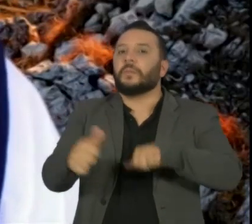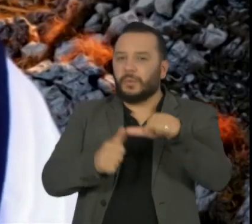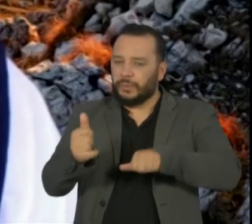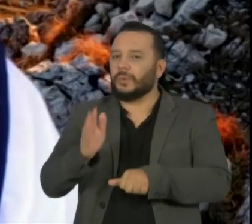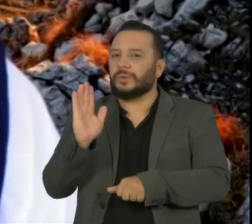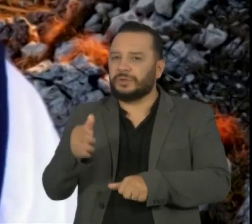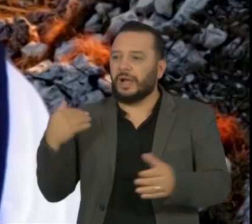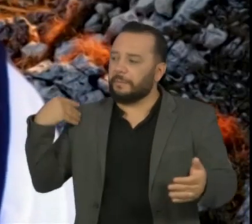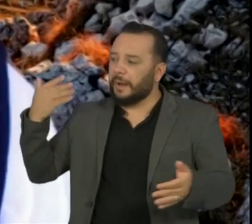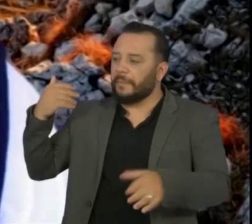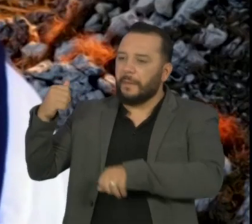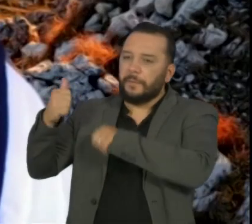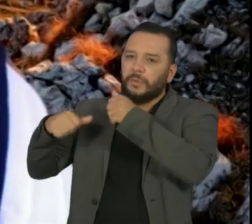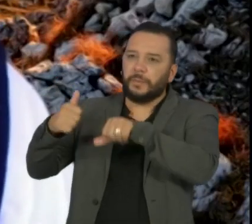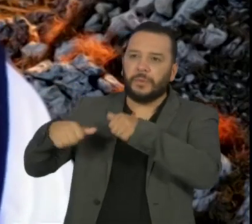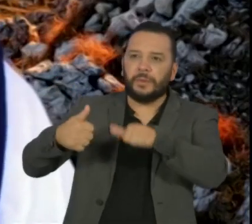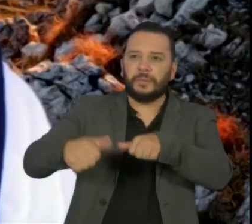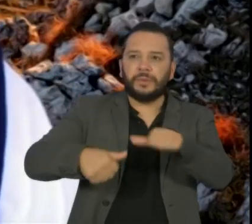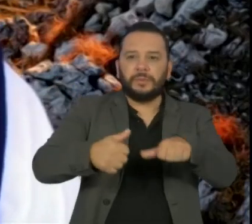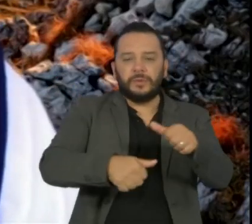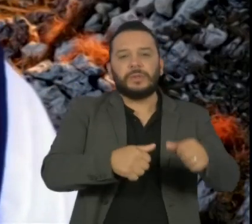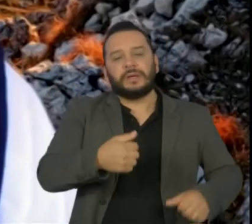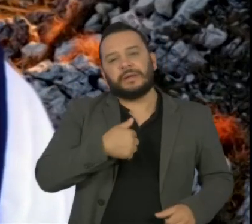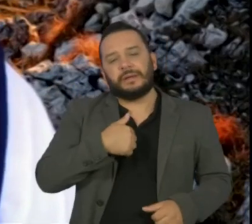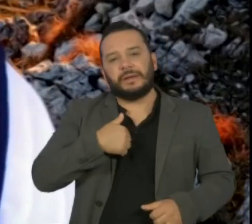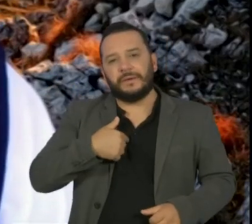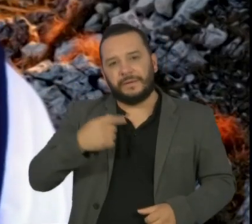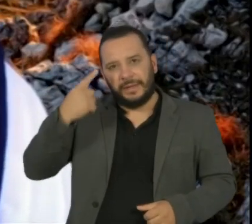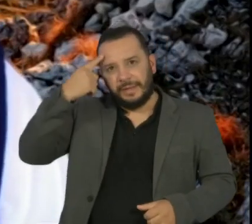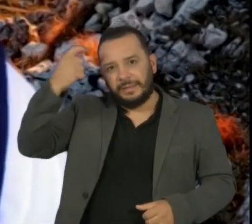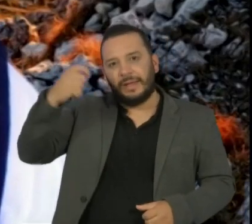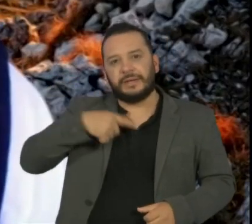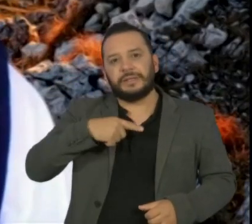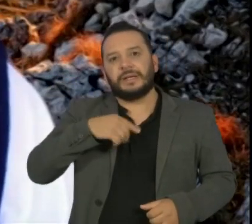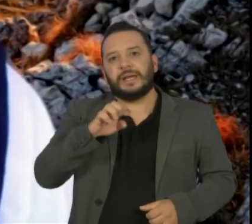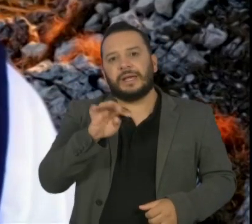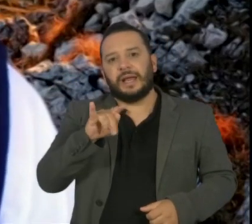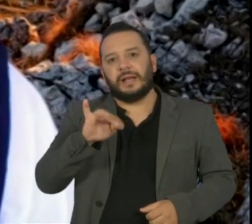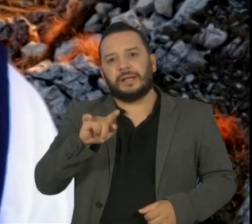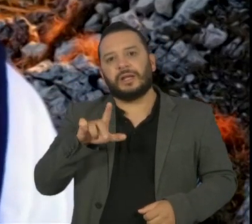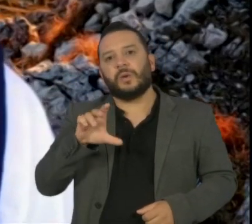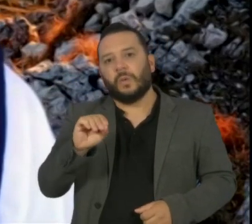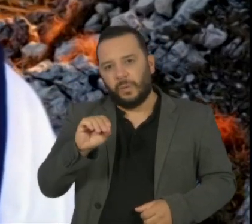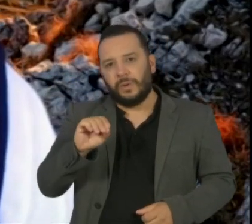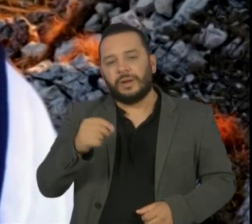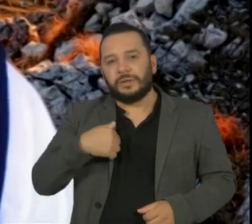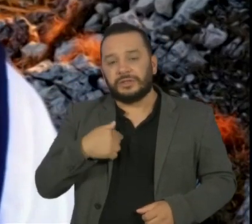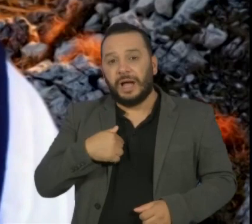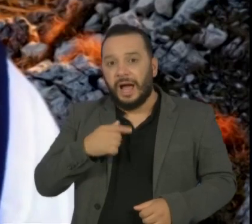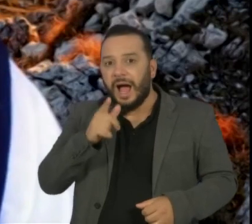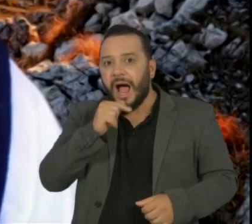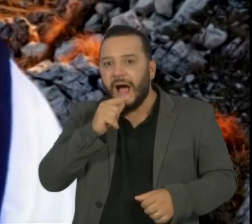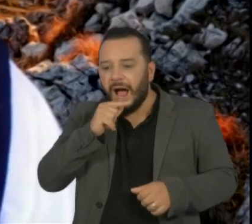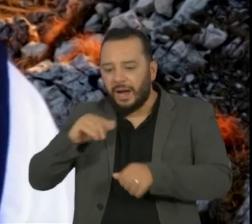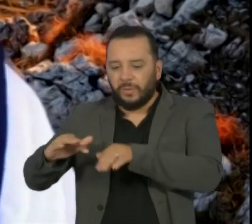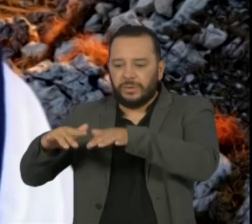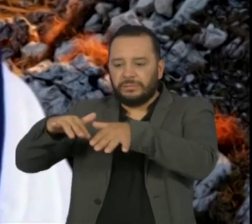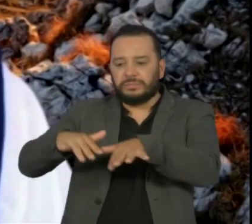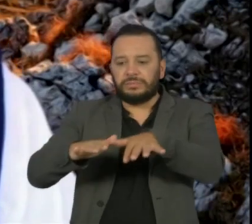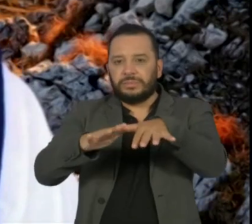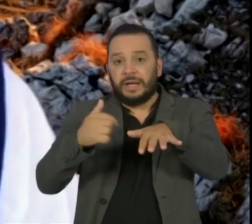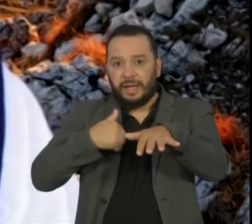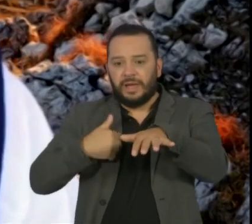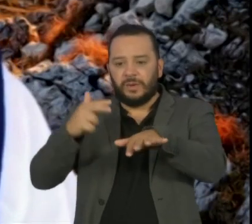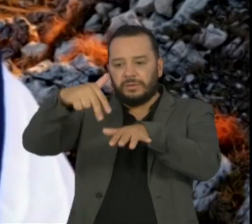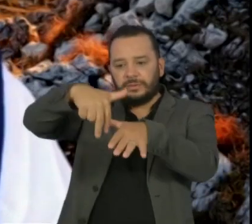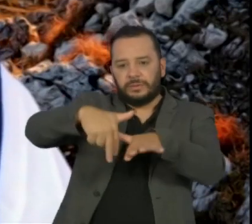rapidamente. Eu sou muito marcado pela ideia de Heráclito, que, de fato, a água que eu me banhei, ela é uma experiência única, e